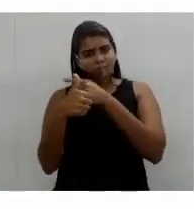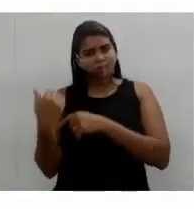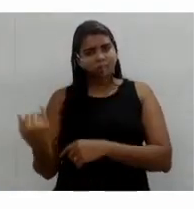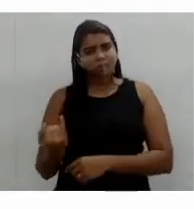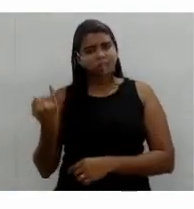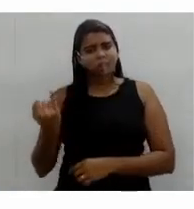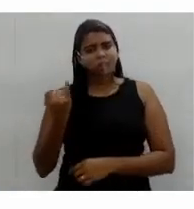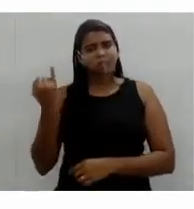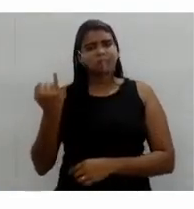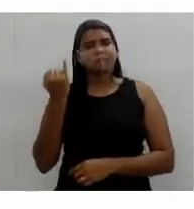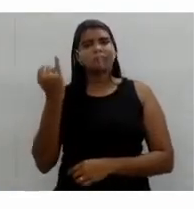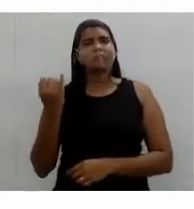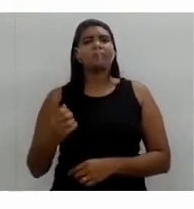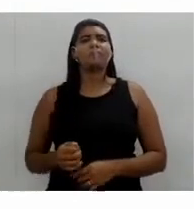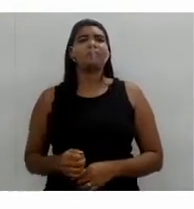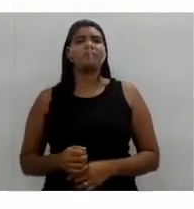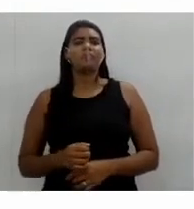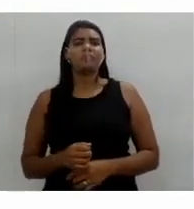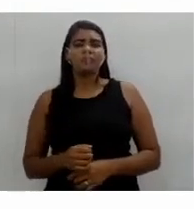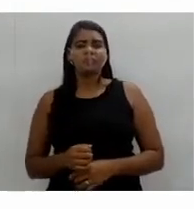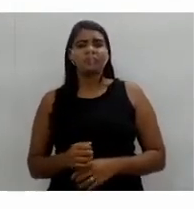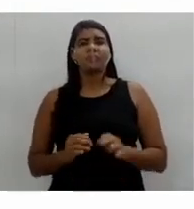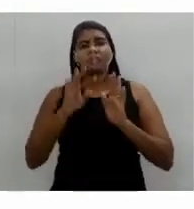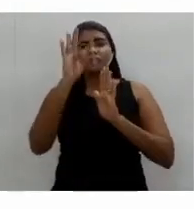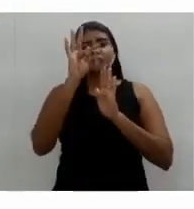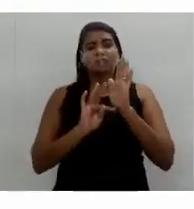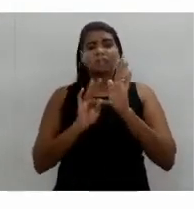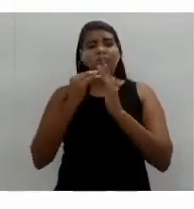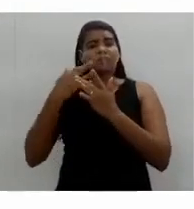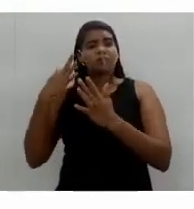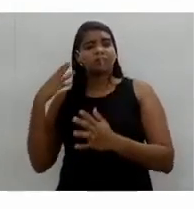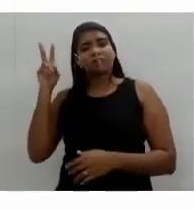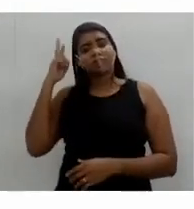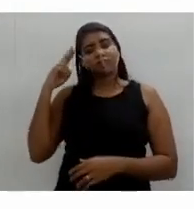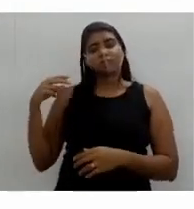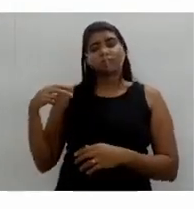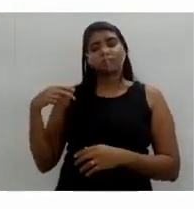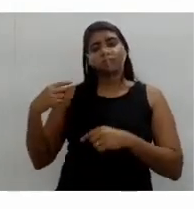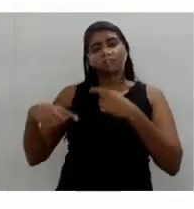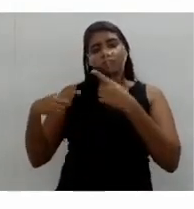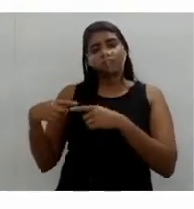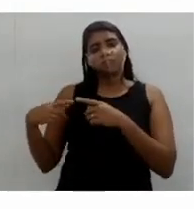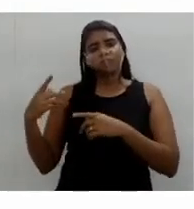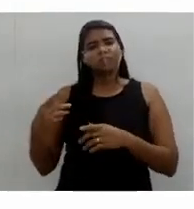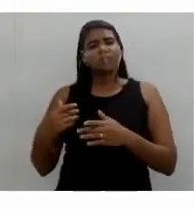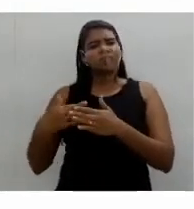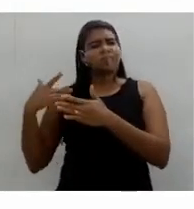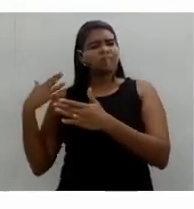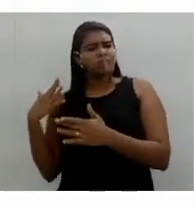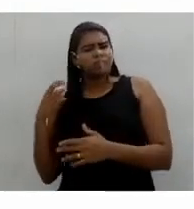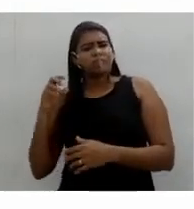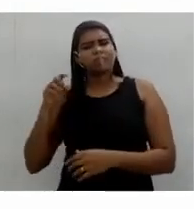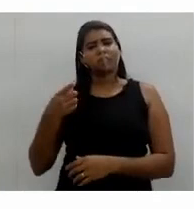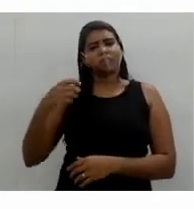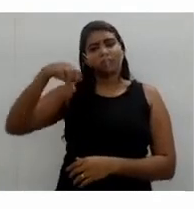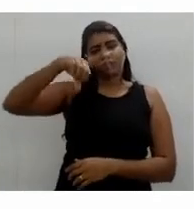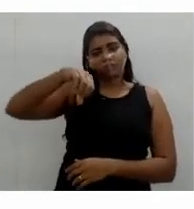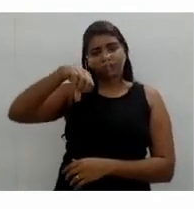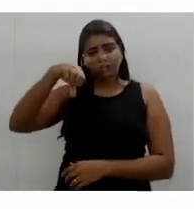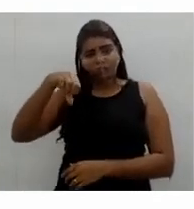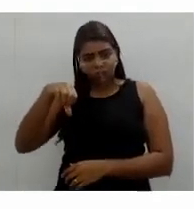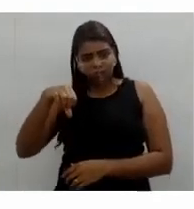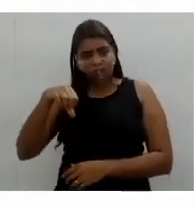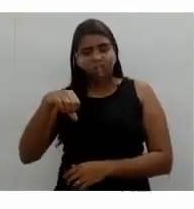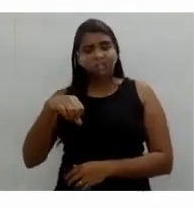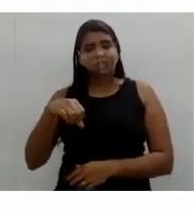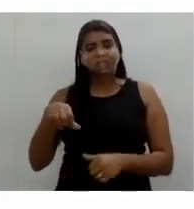importante, é o contexto histórico e político, né? Lá em 1999, existia